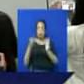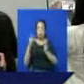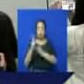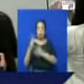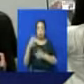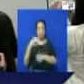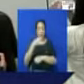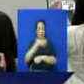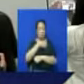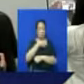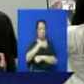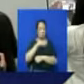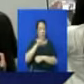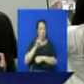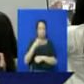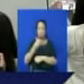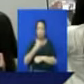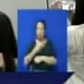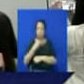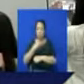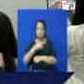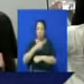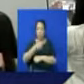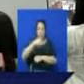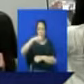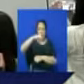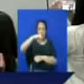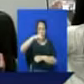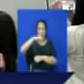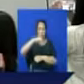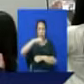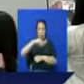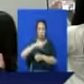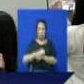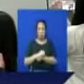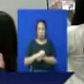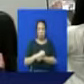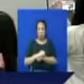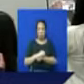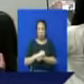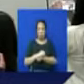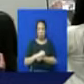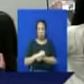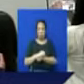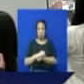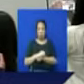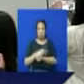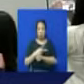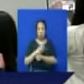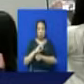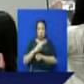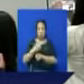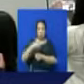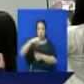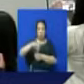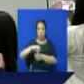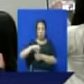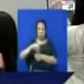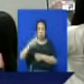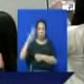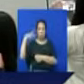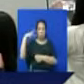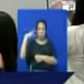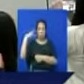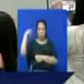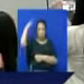Grande, 5 de dezembro de 1919, assinado pelo